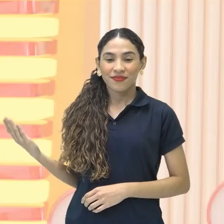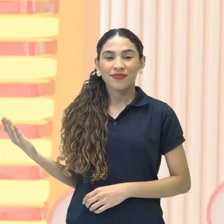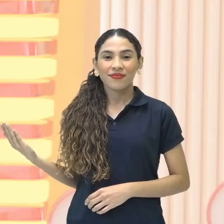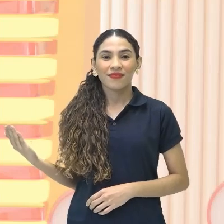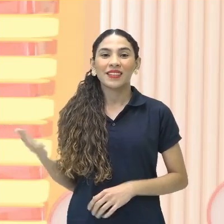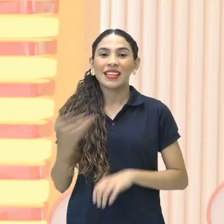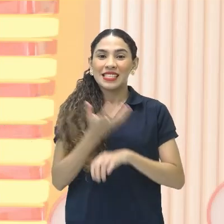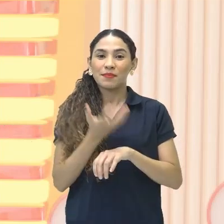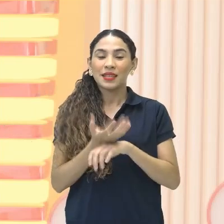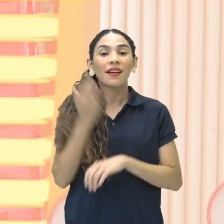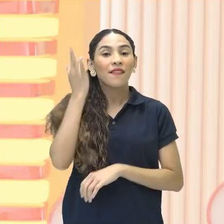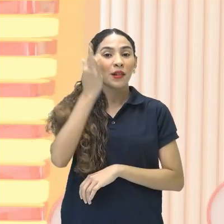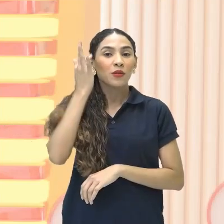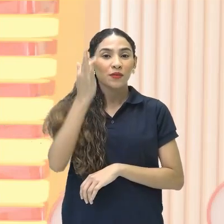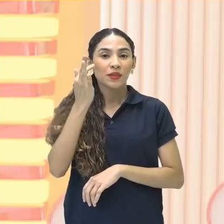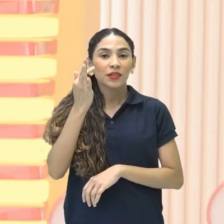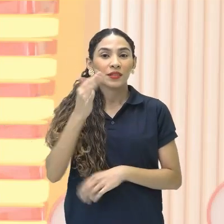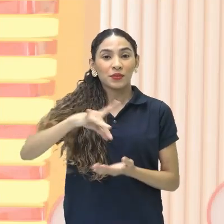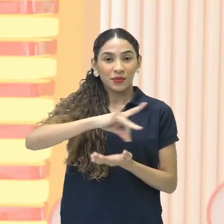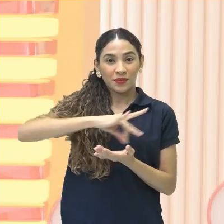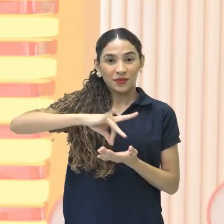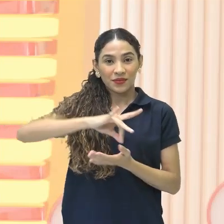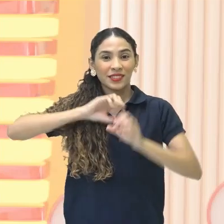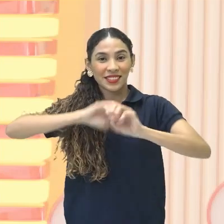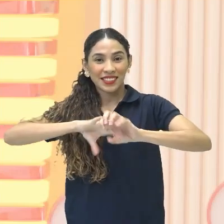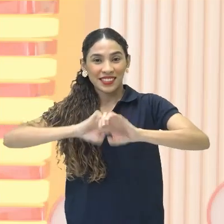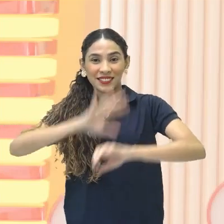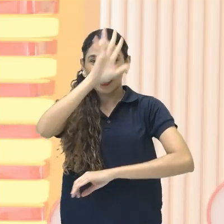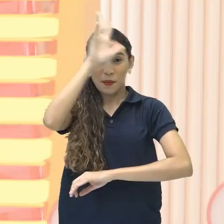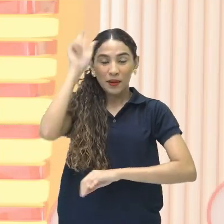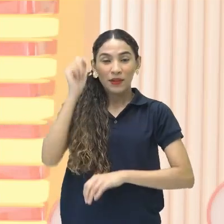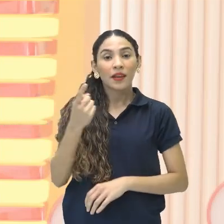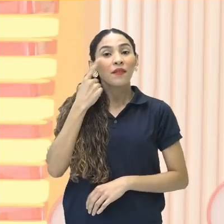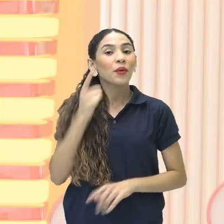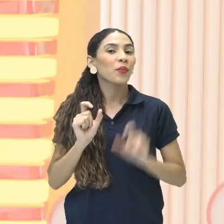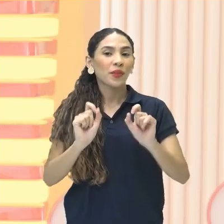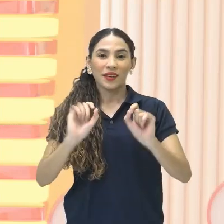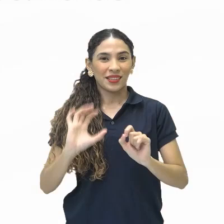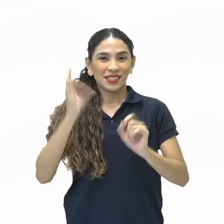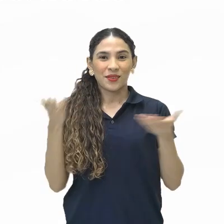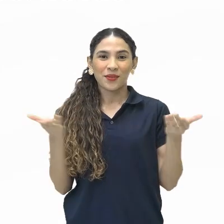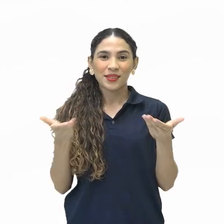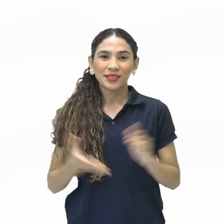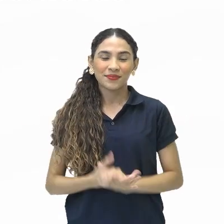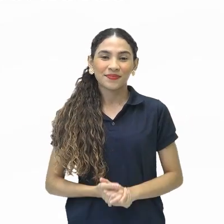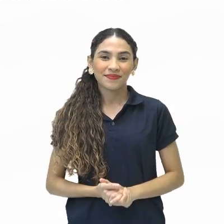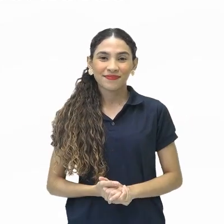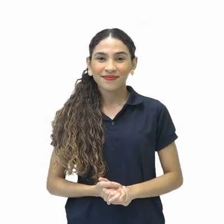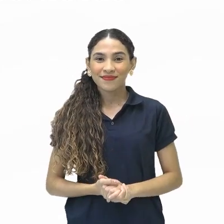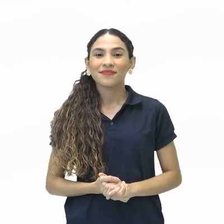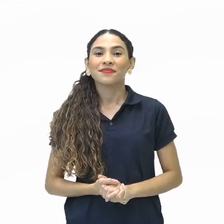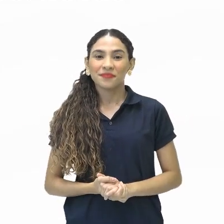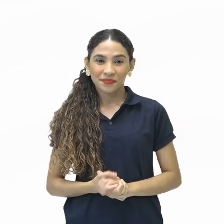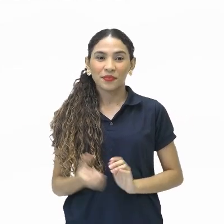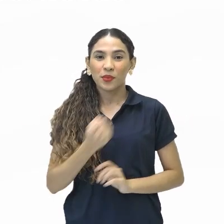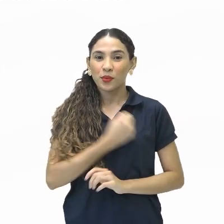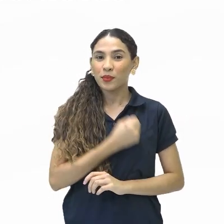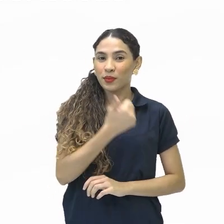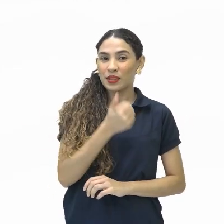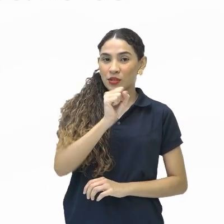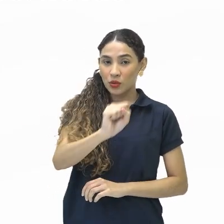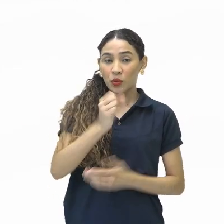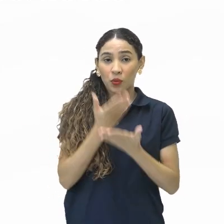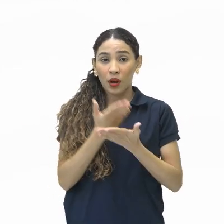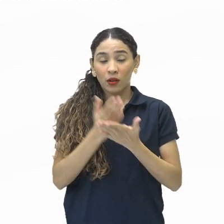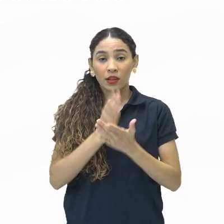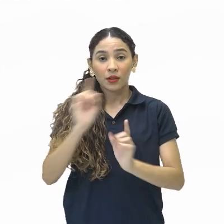de Filosofia, do Centro de Mídias do Amazonas. Vamos ver o que vai acontecer nessa aula? Aula de número 18,